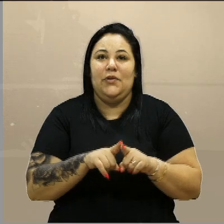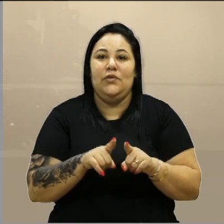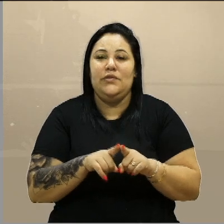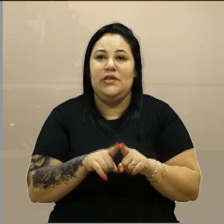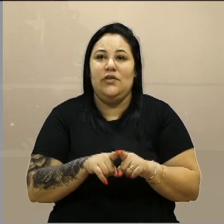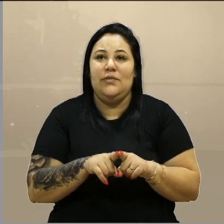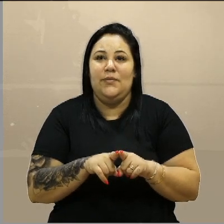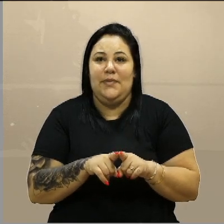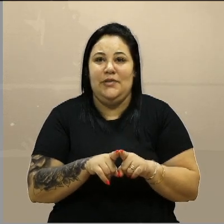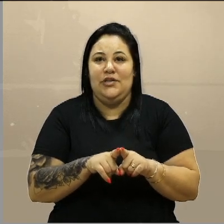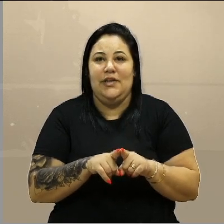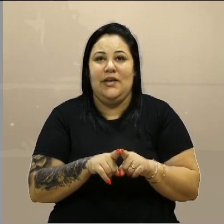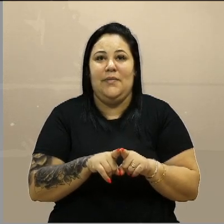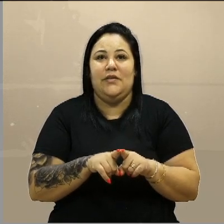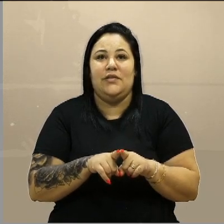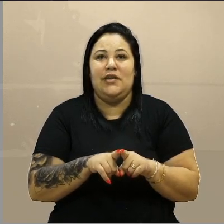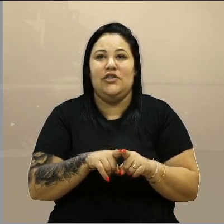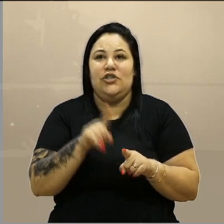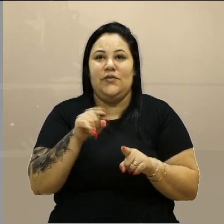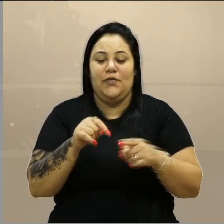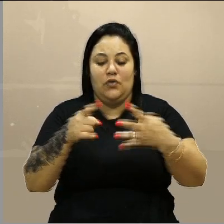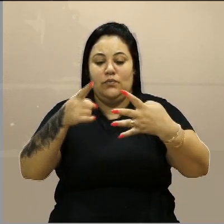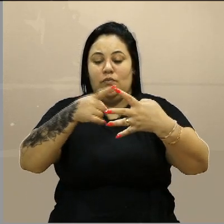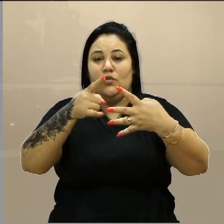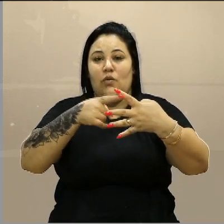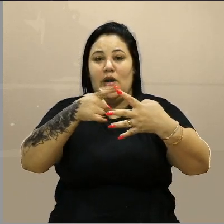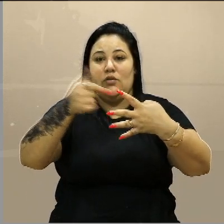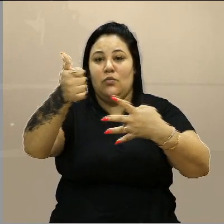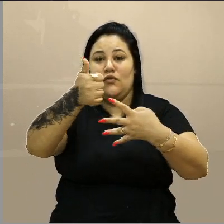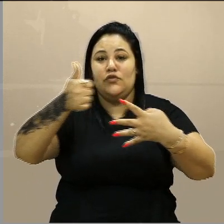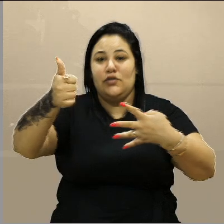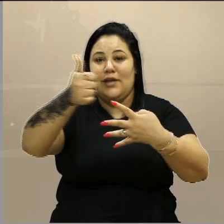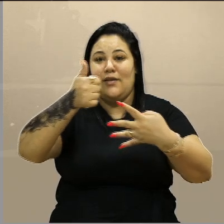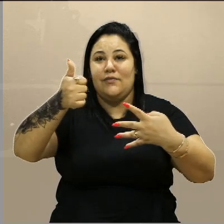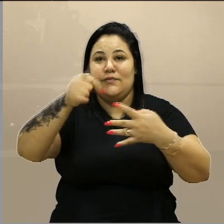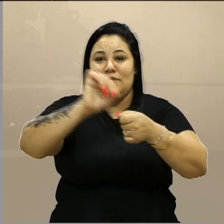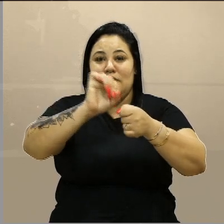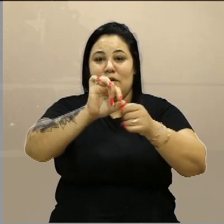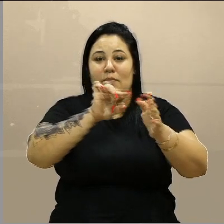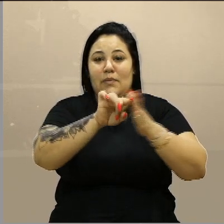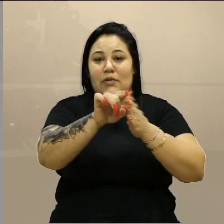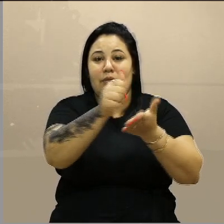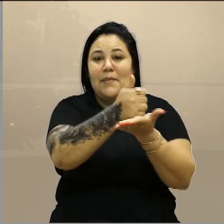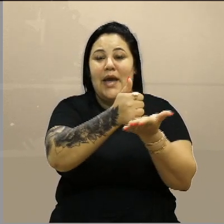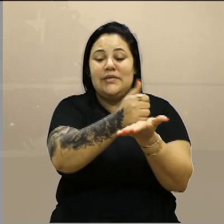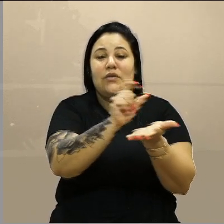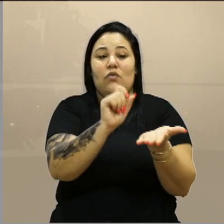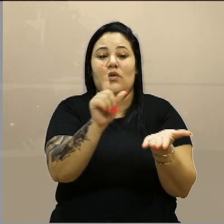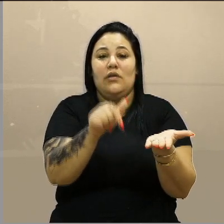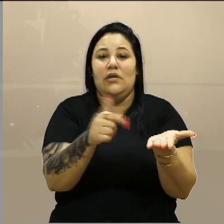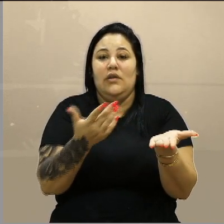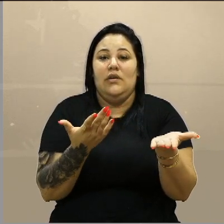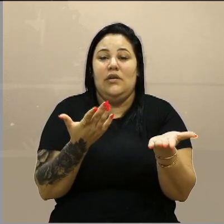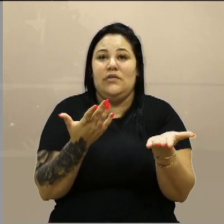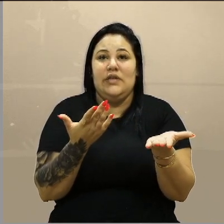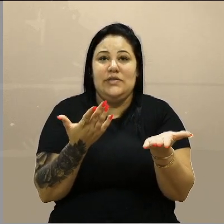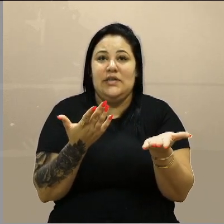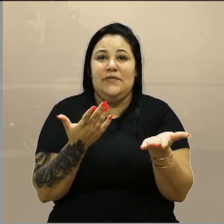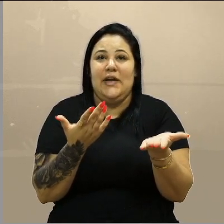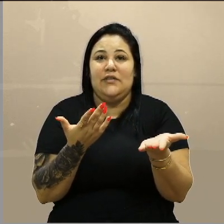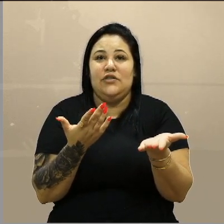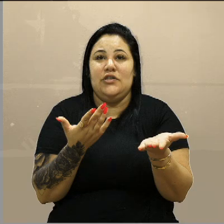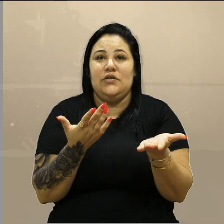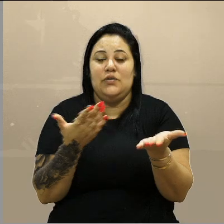nível 4, ou mais proeficiente, eles passaram uma pergunta que foi essa aqui. Basicamente, eles diziam que até